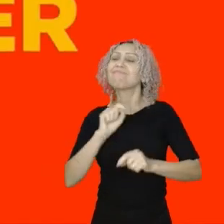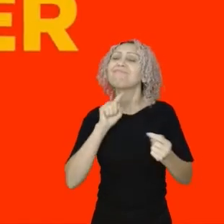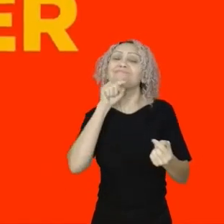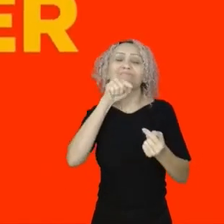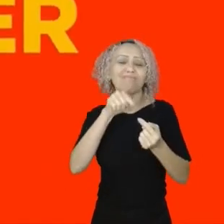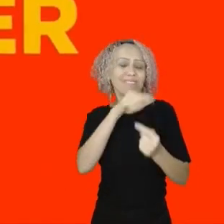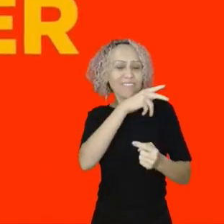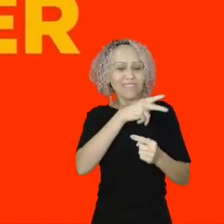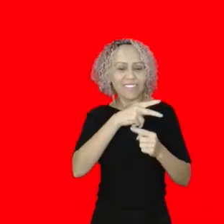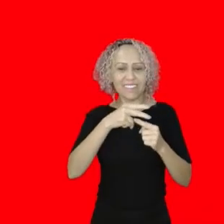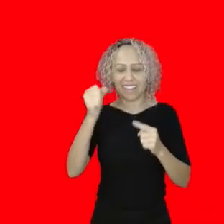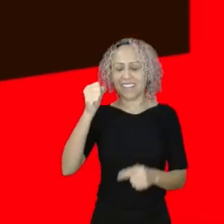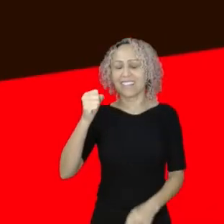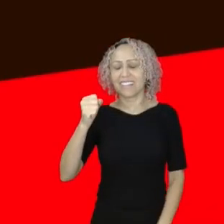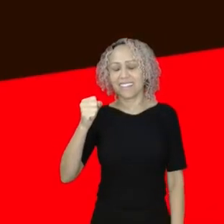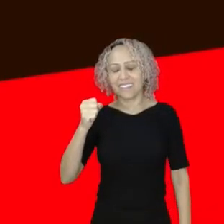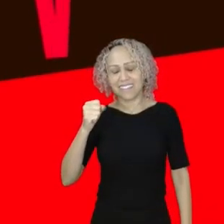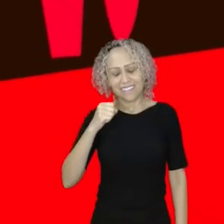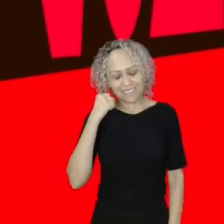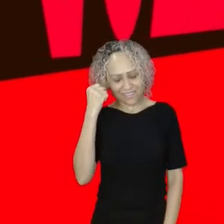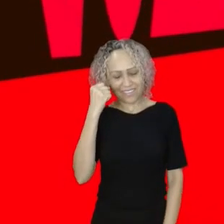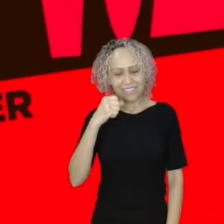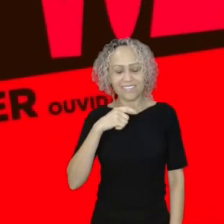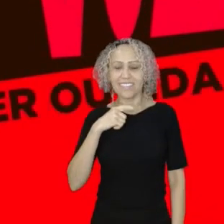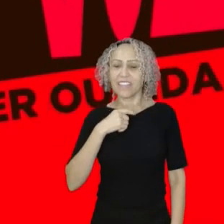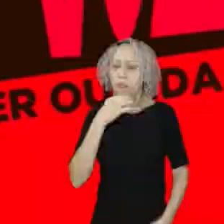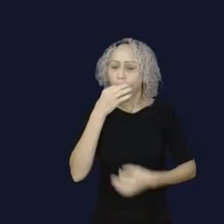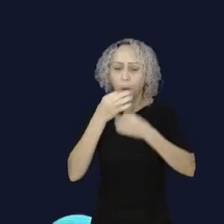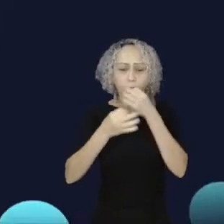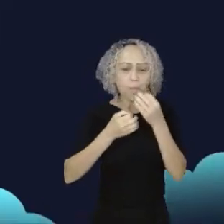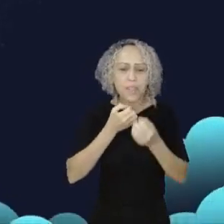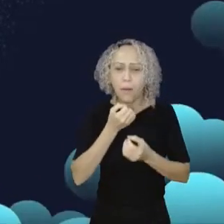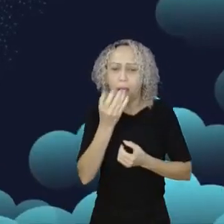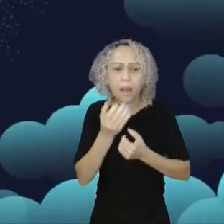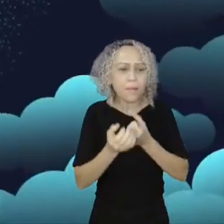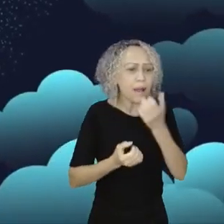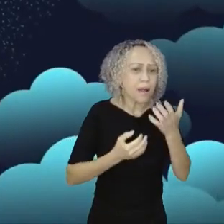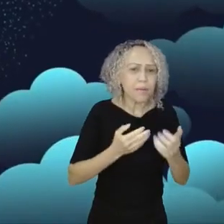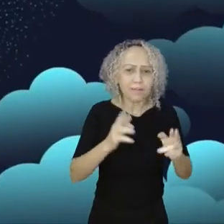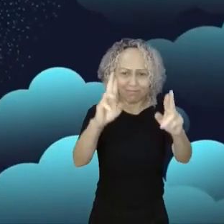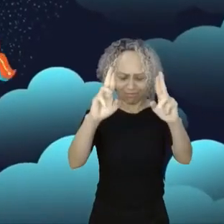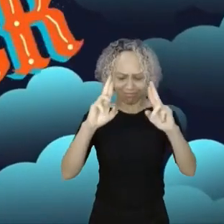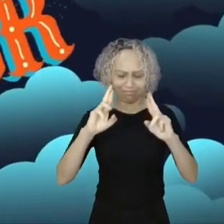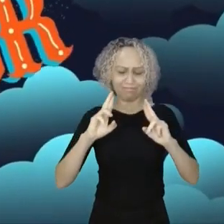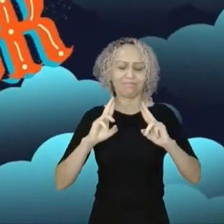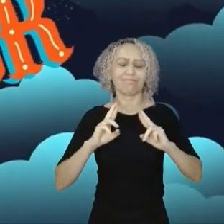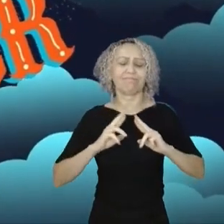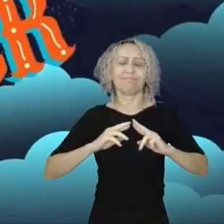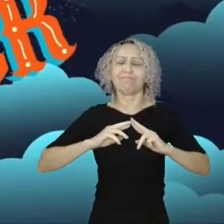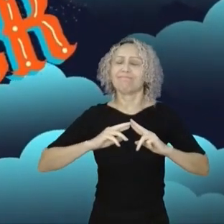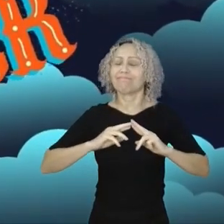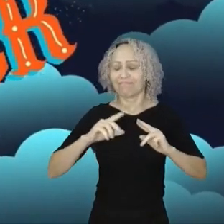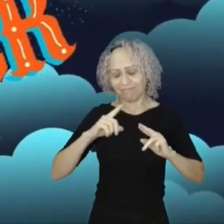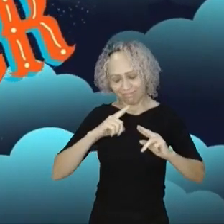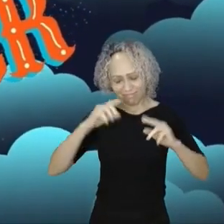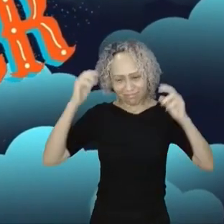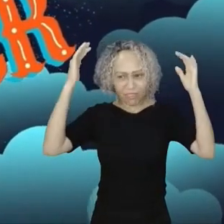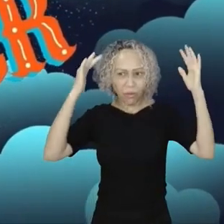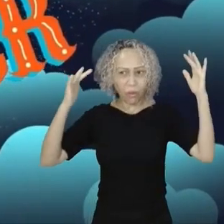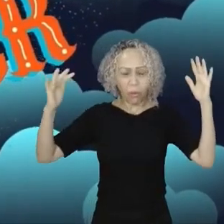batalhando pra vencer. Tenho voz pra ser ouvida, tenho sonhos pra